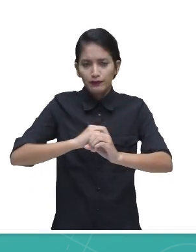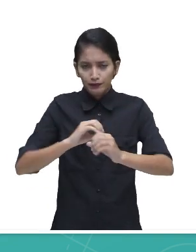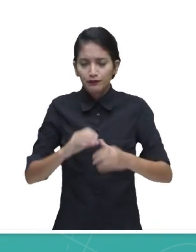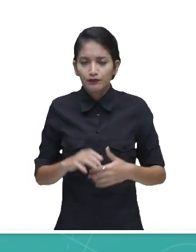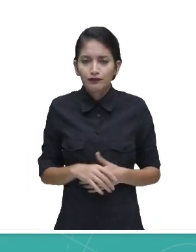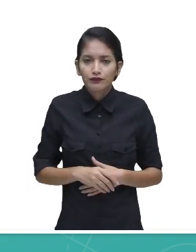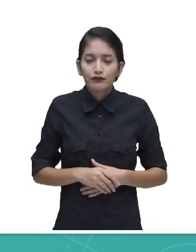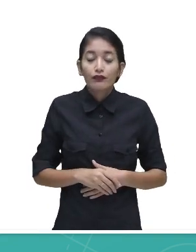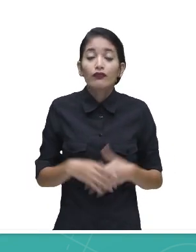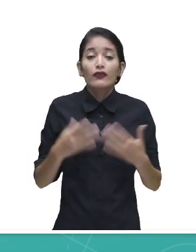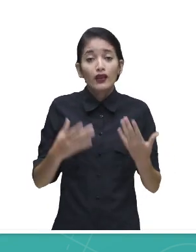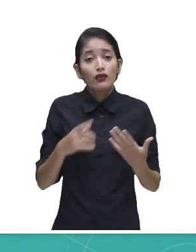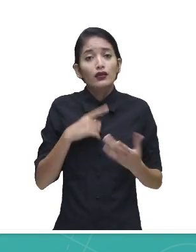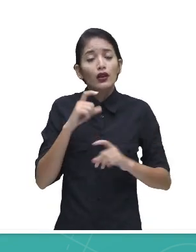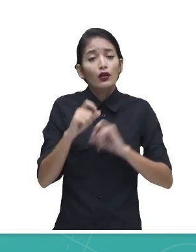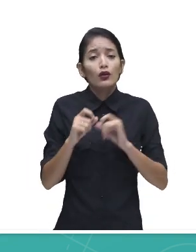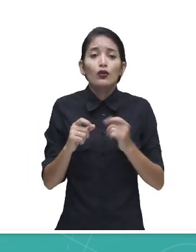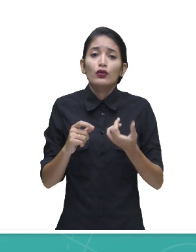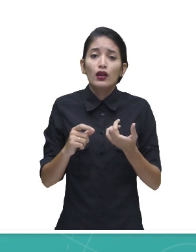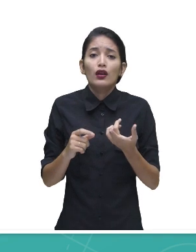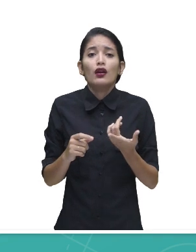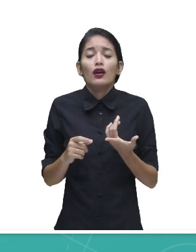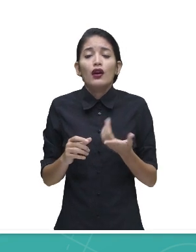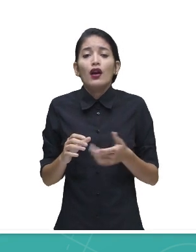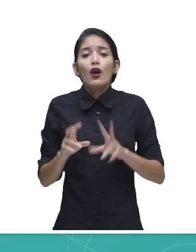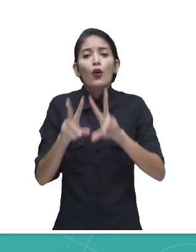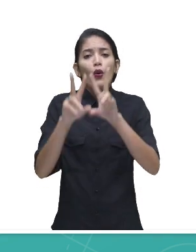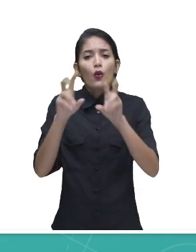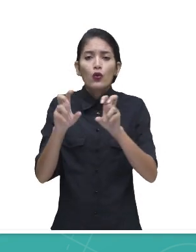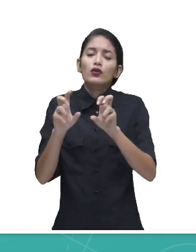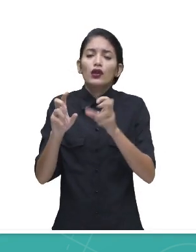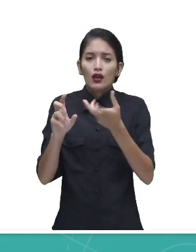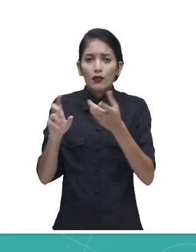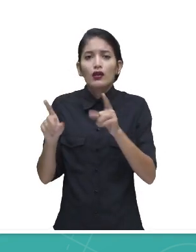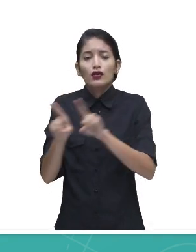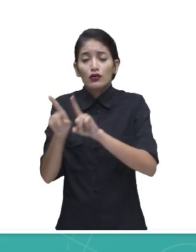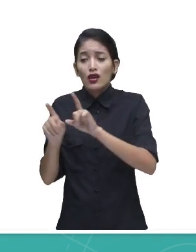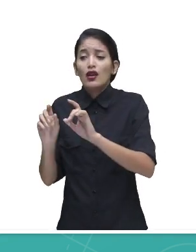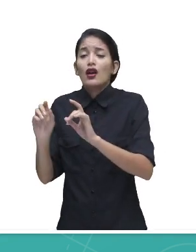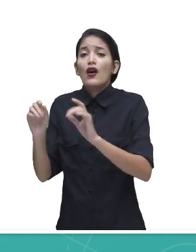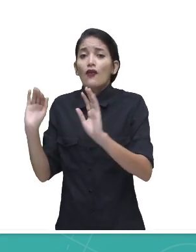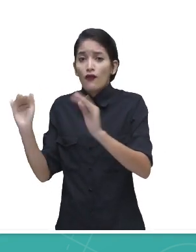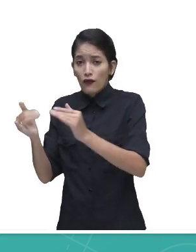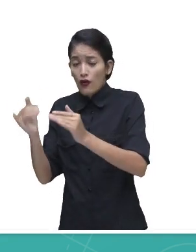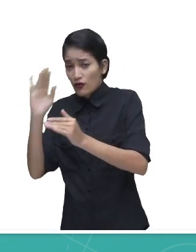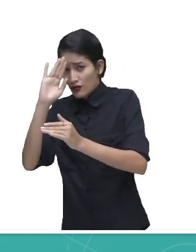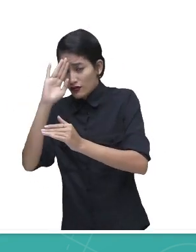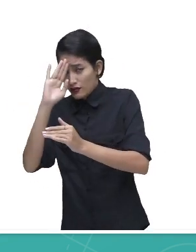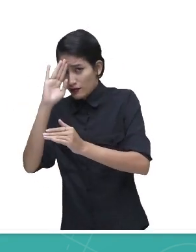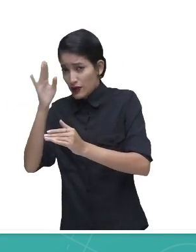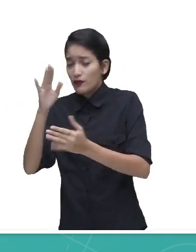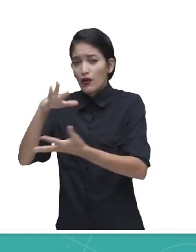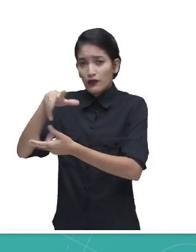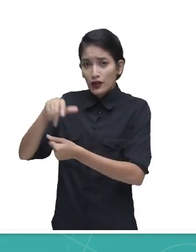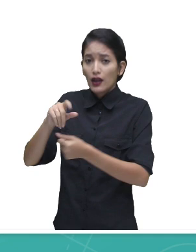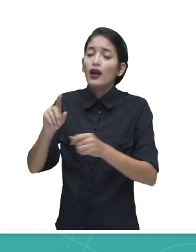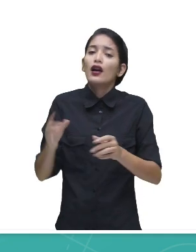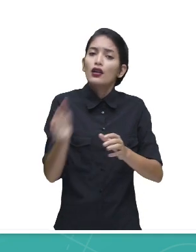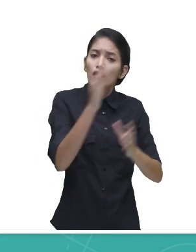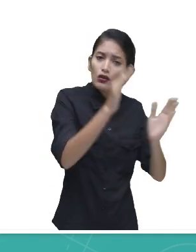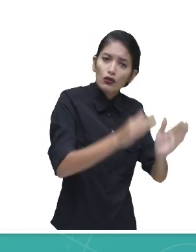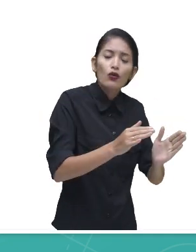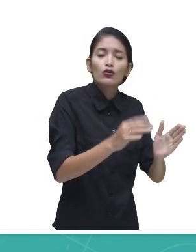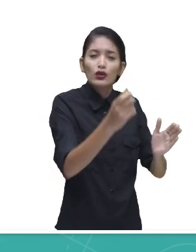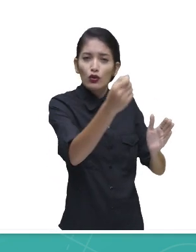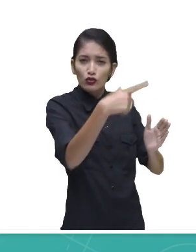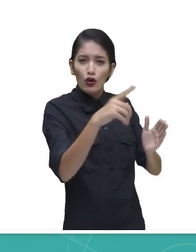né? Então, nós temos aí o geocêntrico, que eu tenho a Terra no centro, e esse o heliocêntrico, que eu tenho o Sol no